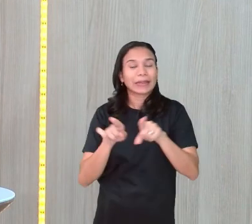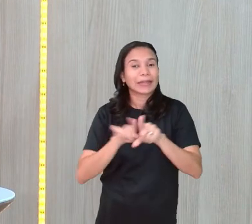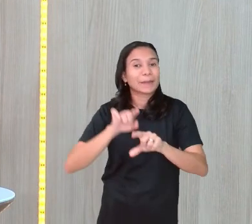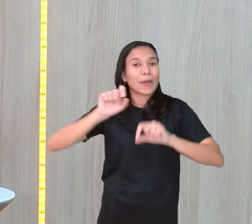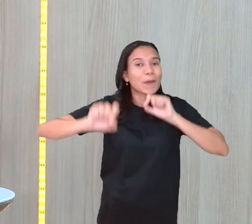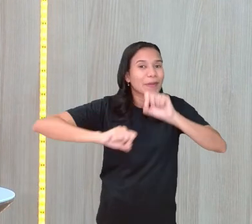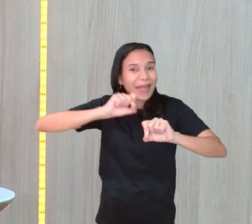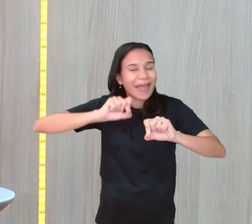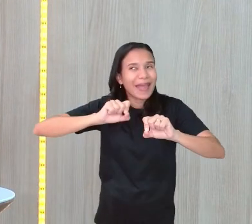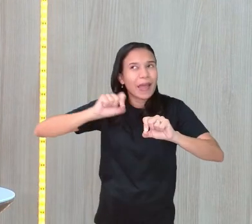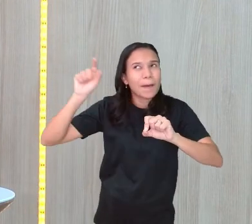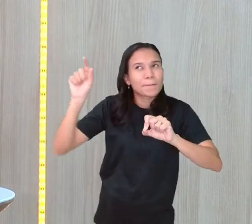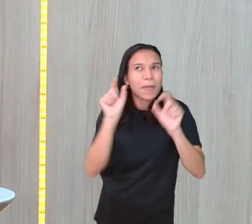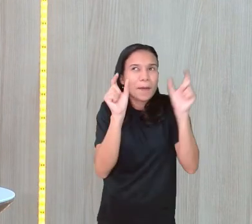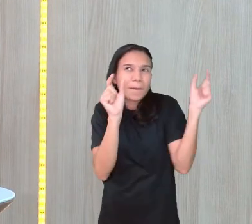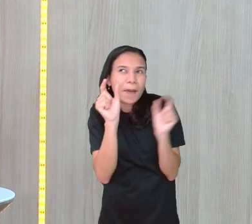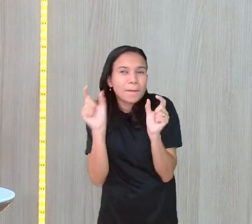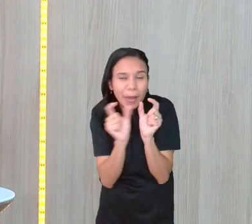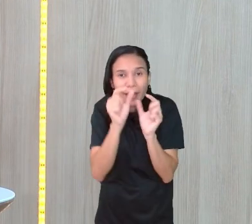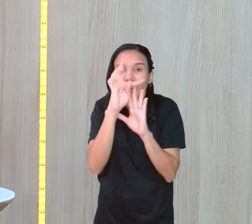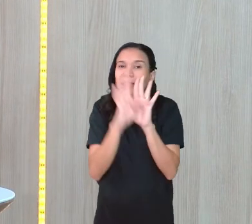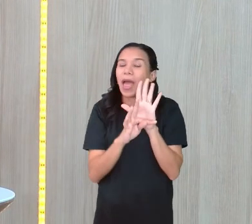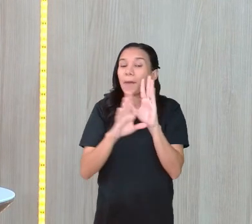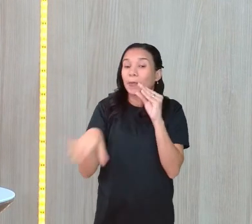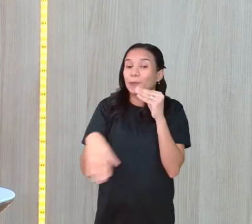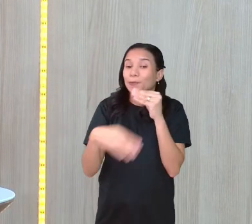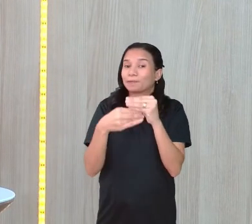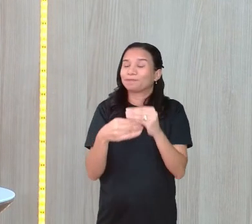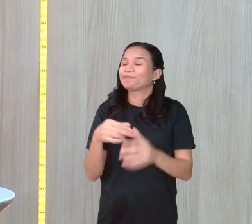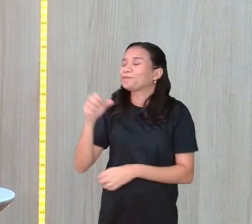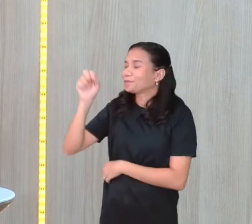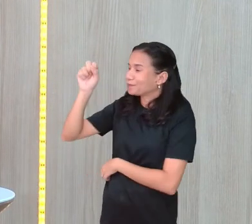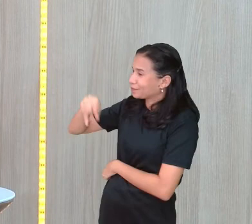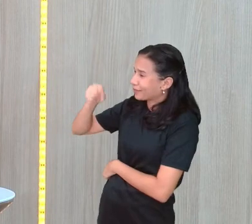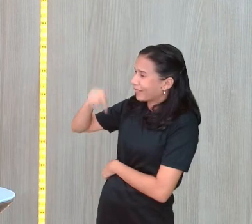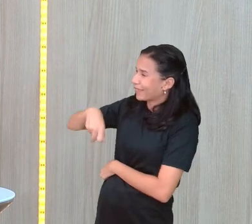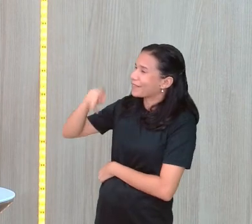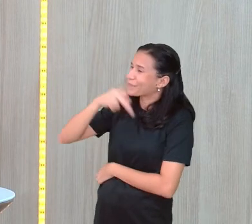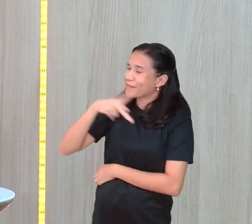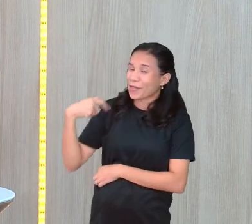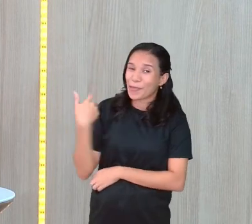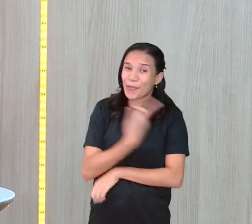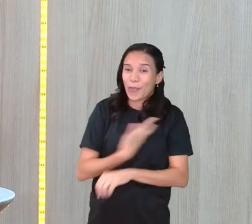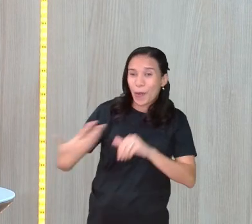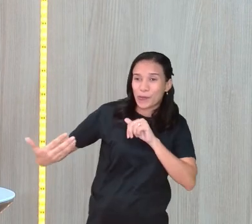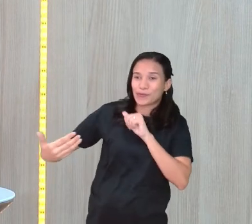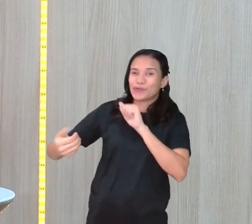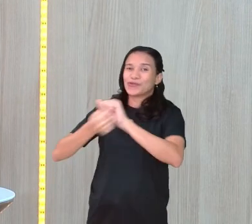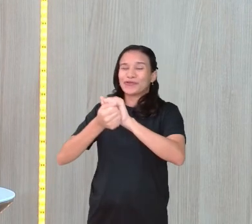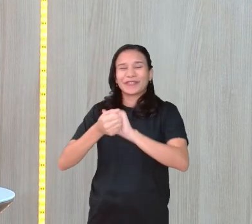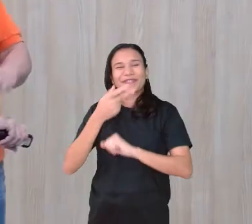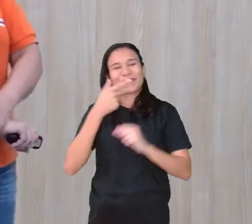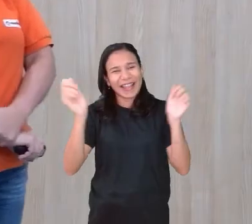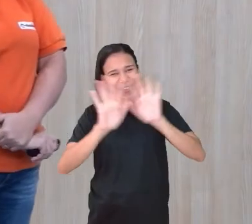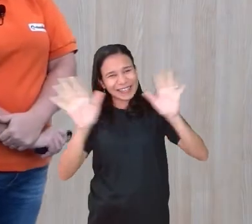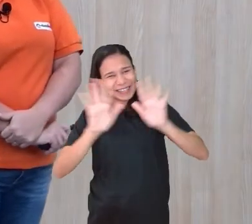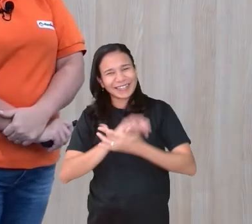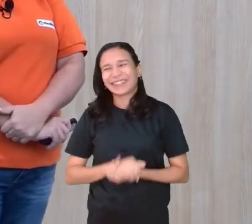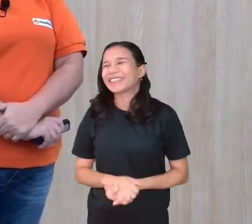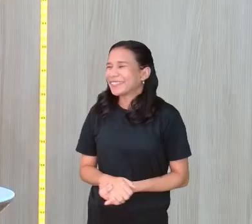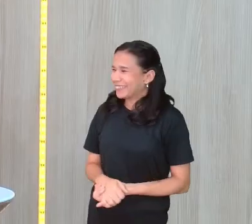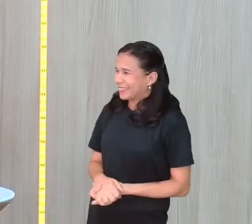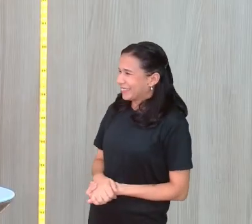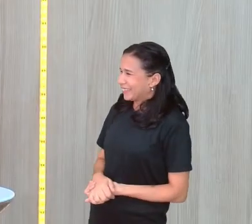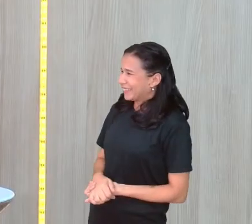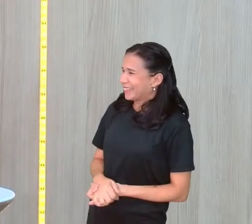alguns pequenos textos. Pois é, professora Isabel, vamos juntas nessa. Se despede aí, professora Isabel, nosso